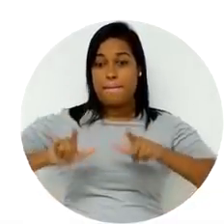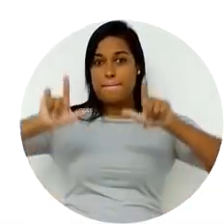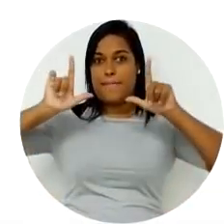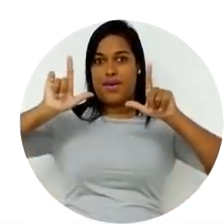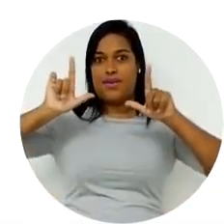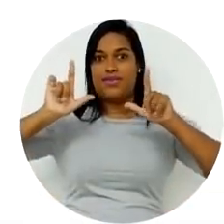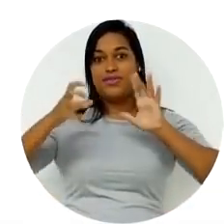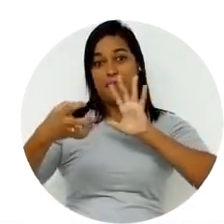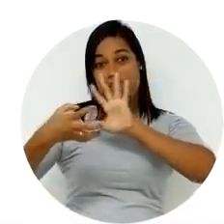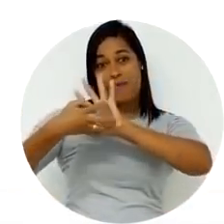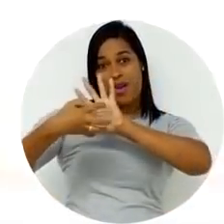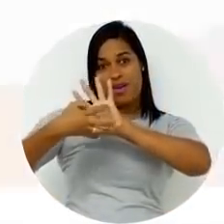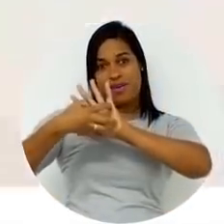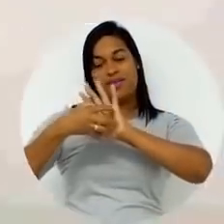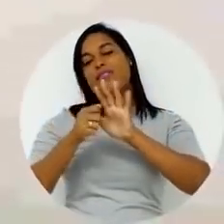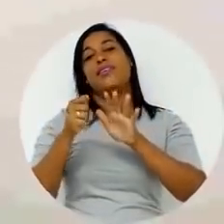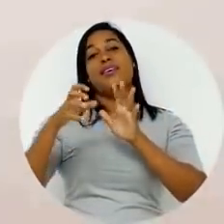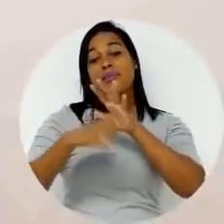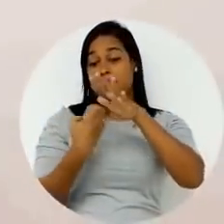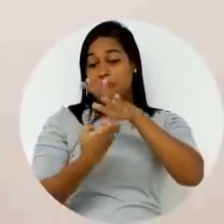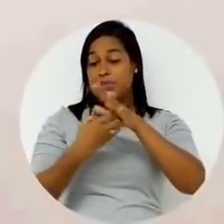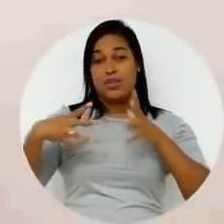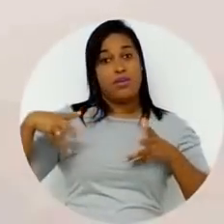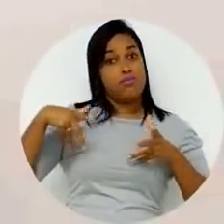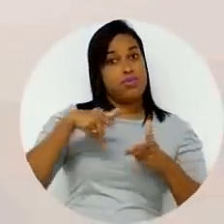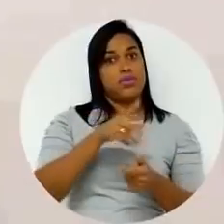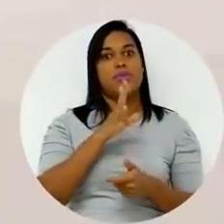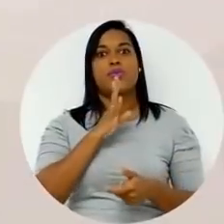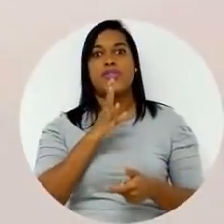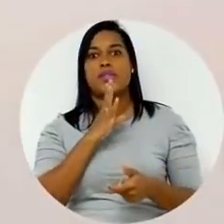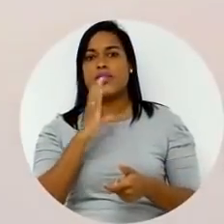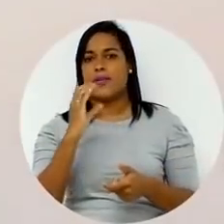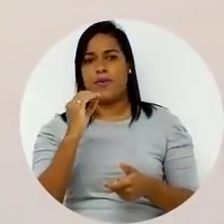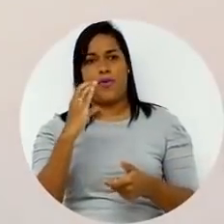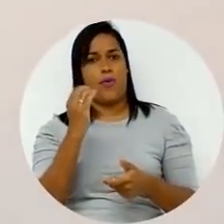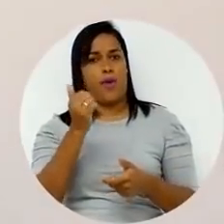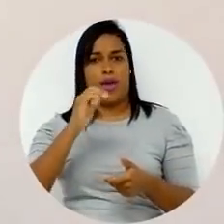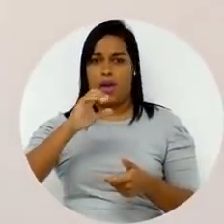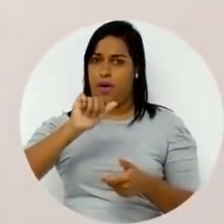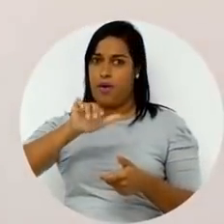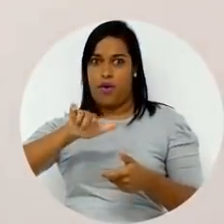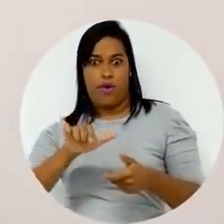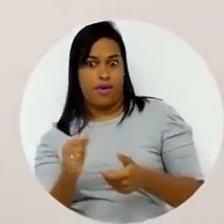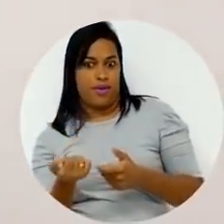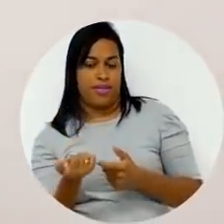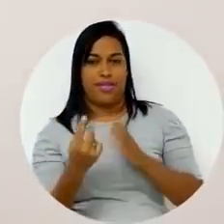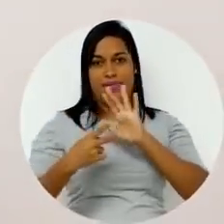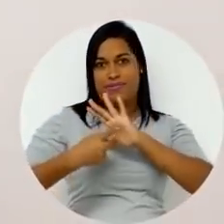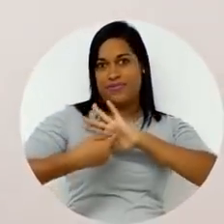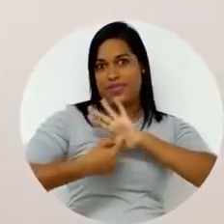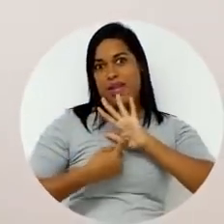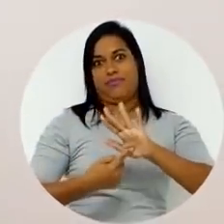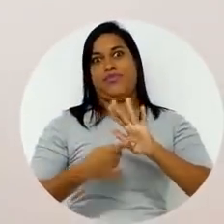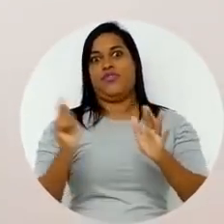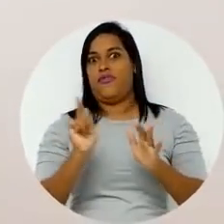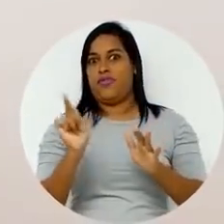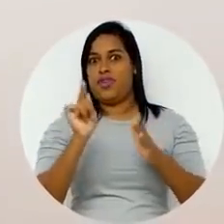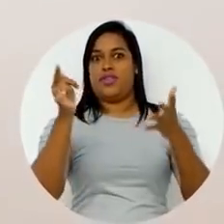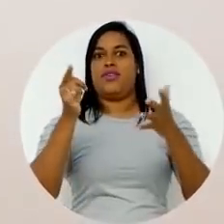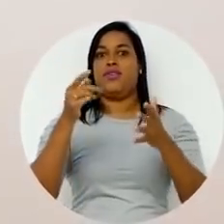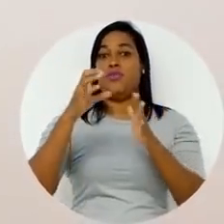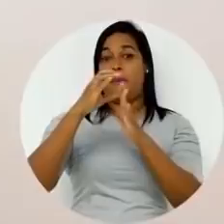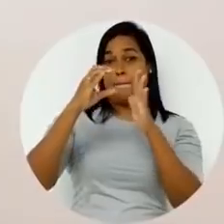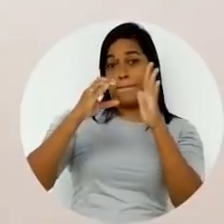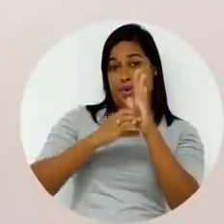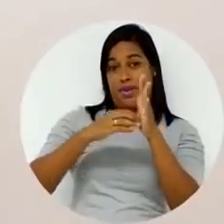imagem, a marca, empresas mundialmente conhecidas como Coca-Cola, que é sinônimo de refrigerante, uma